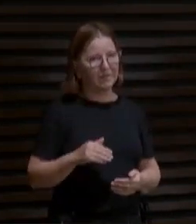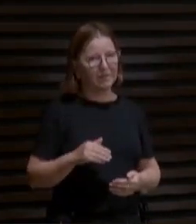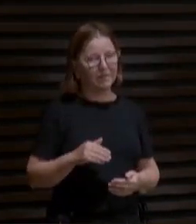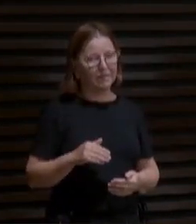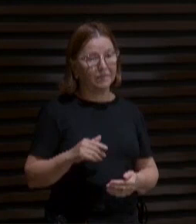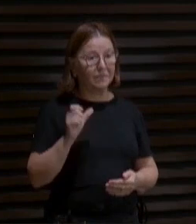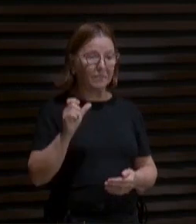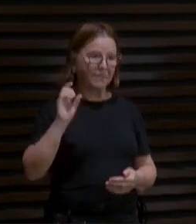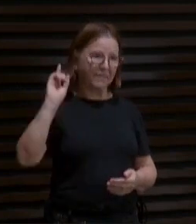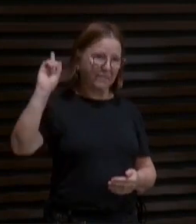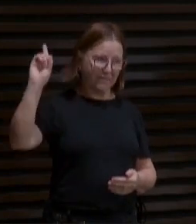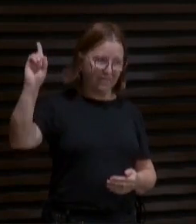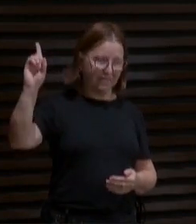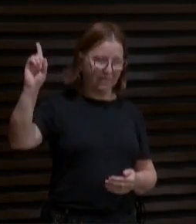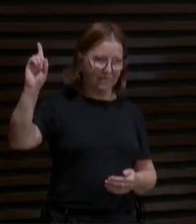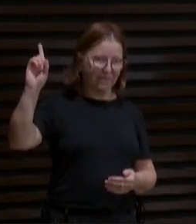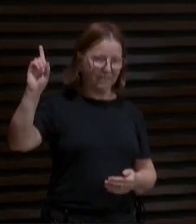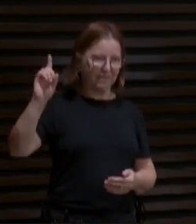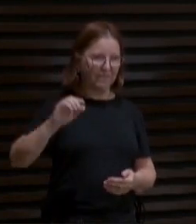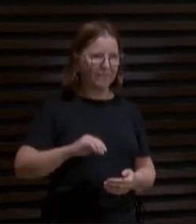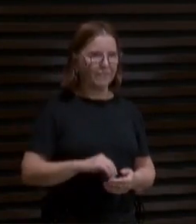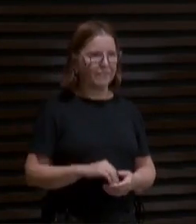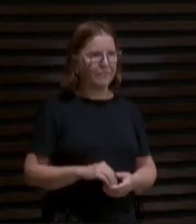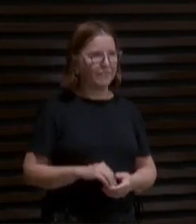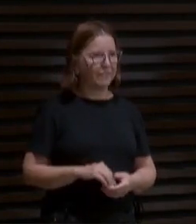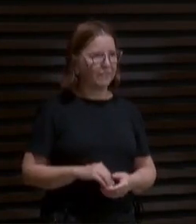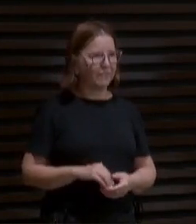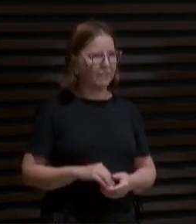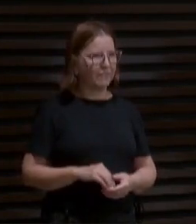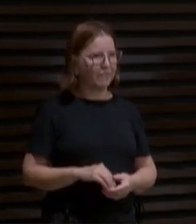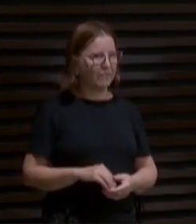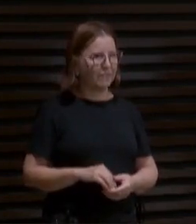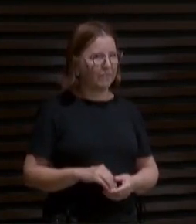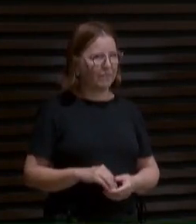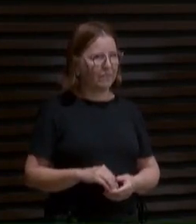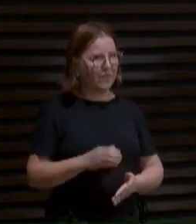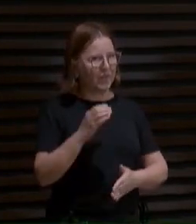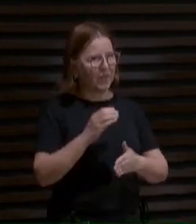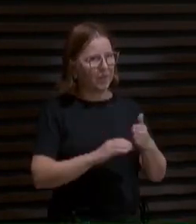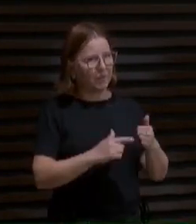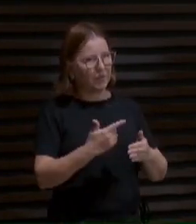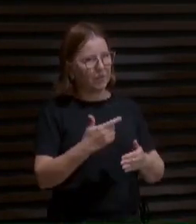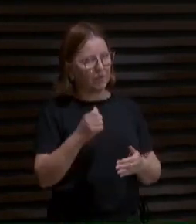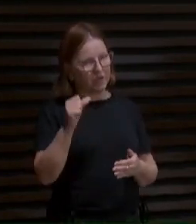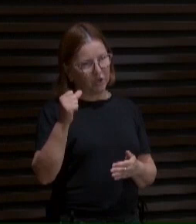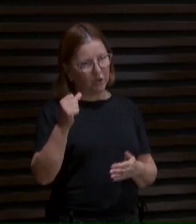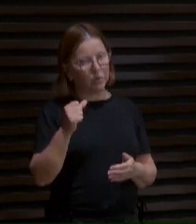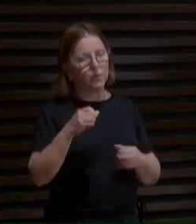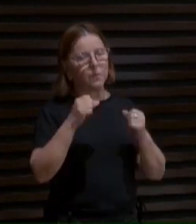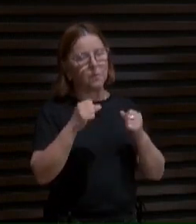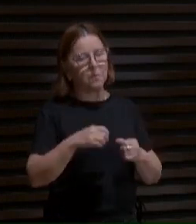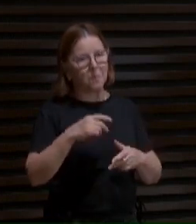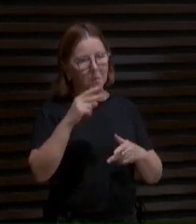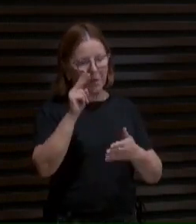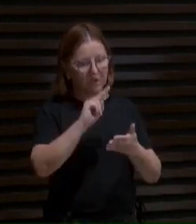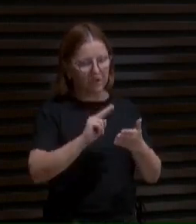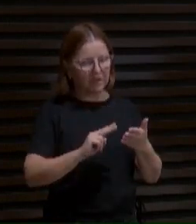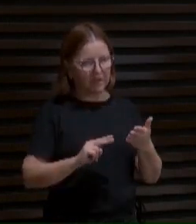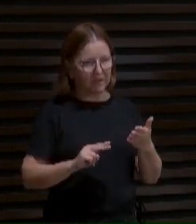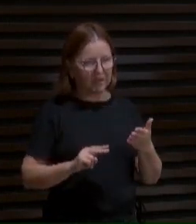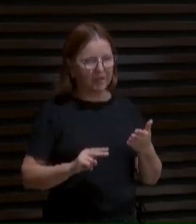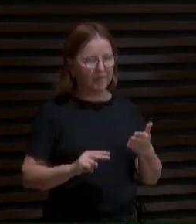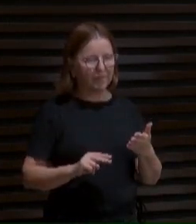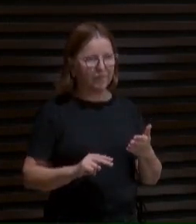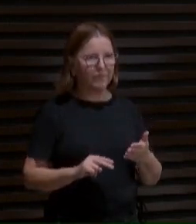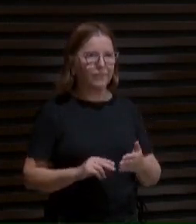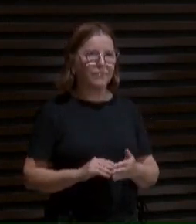dito para eles. Também vocês podem ler o capítulo 28 de Deuteronômio, depois, vê que é 28